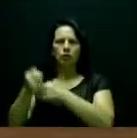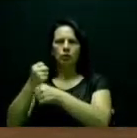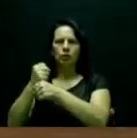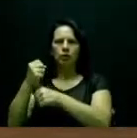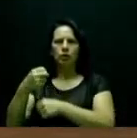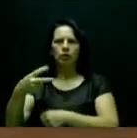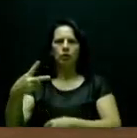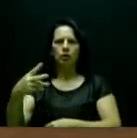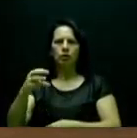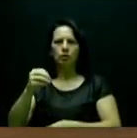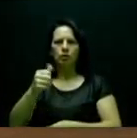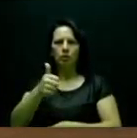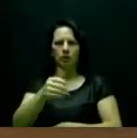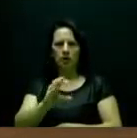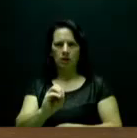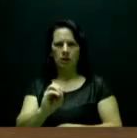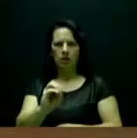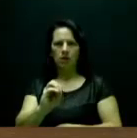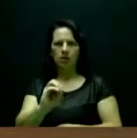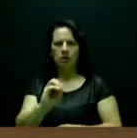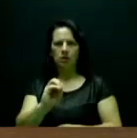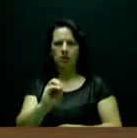2010,